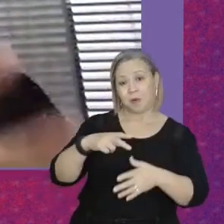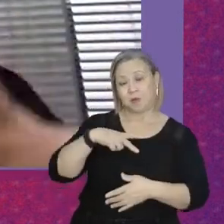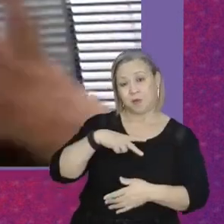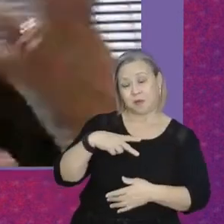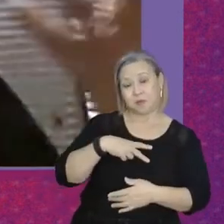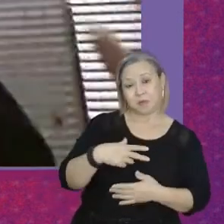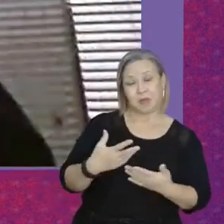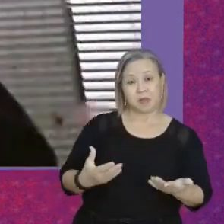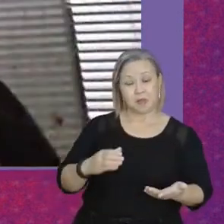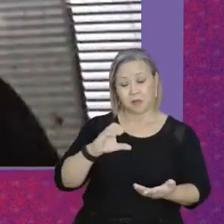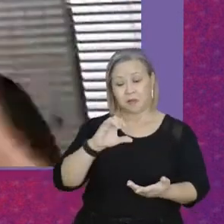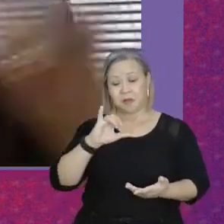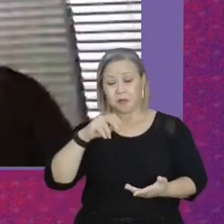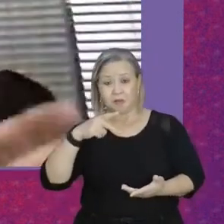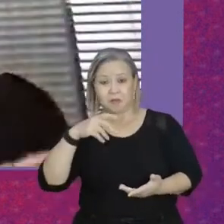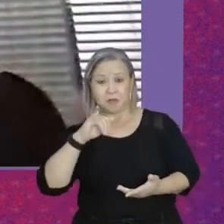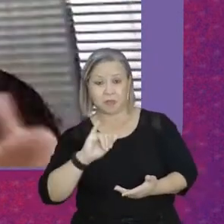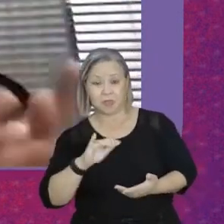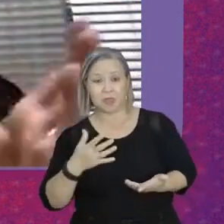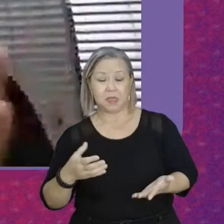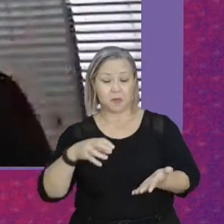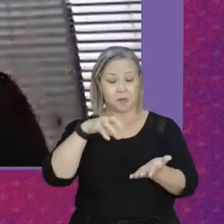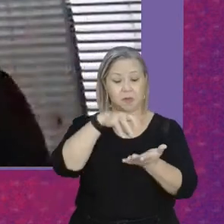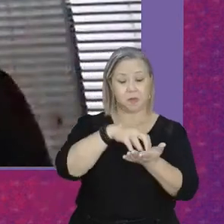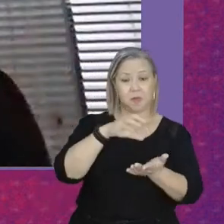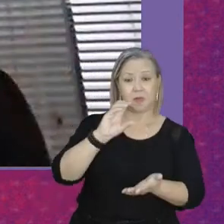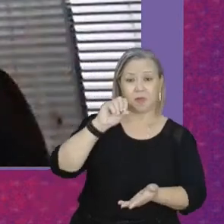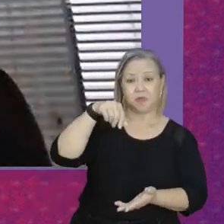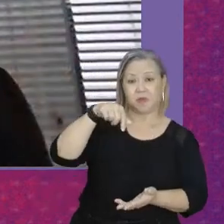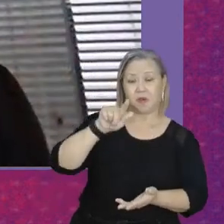OCIP, uma ONG, que não necessariamente